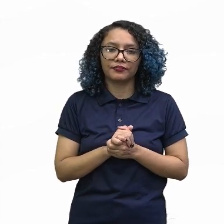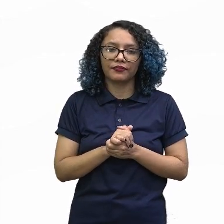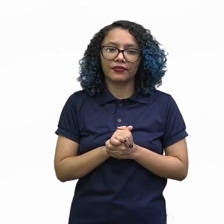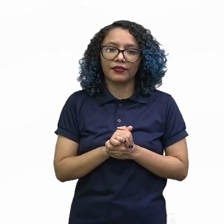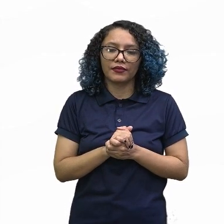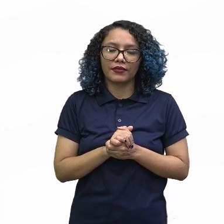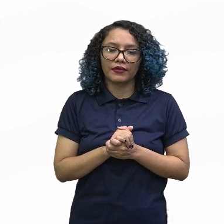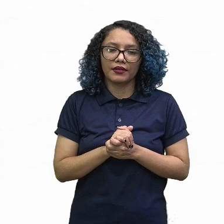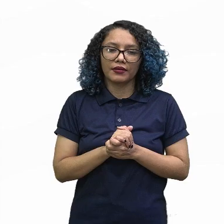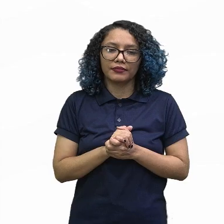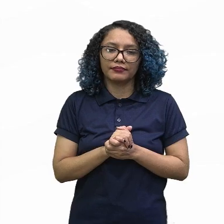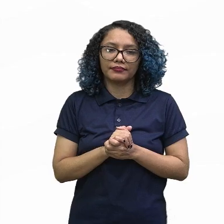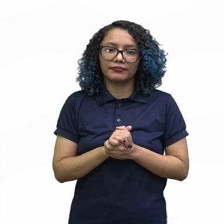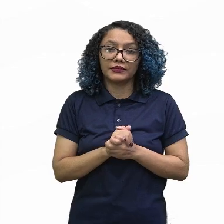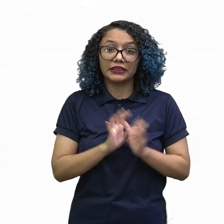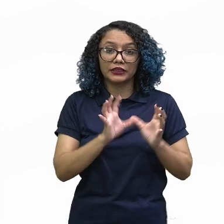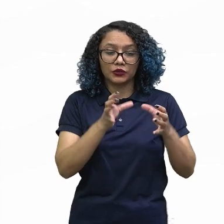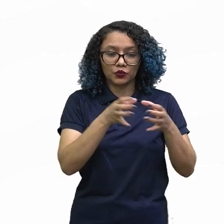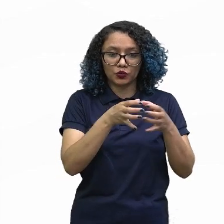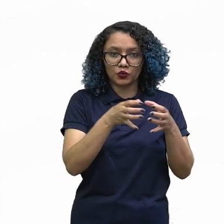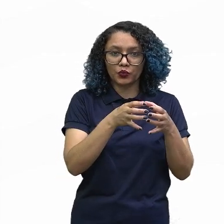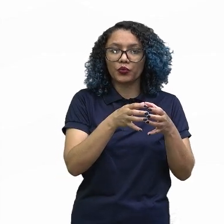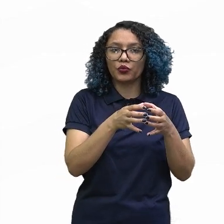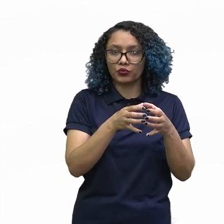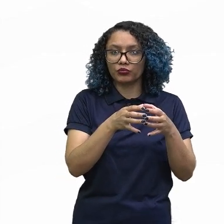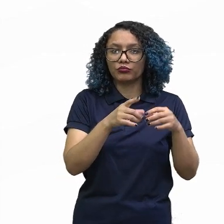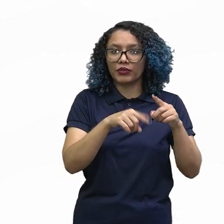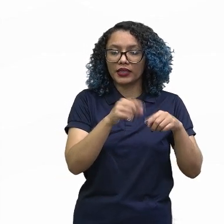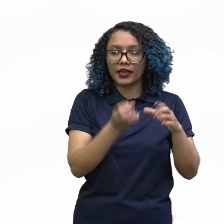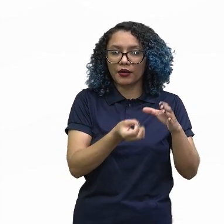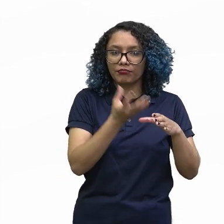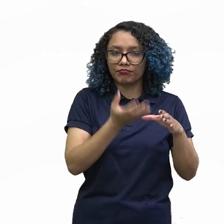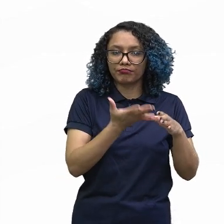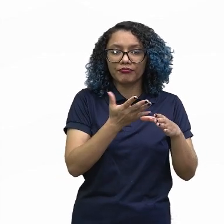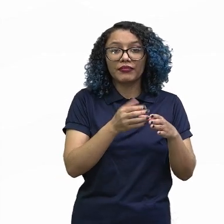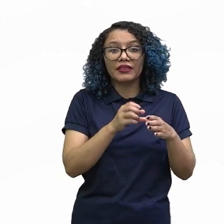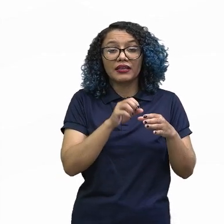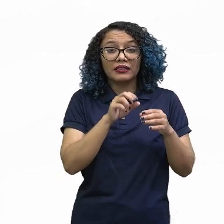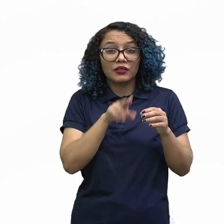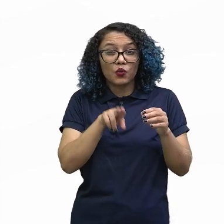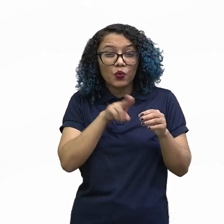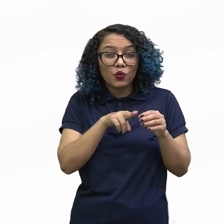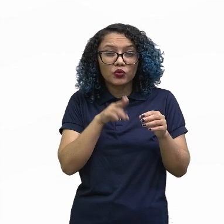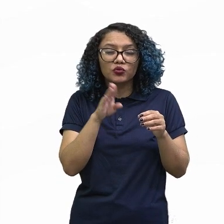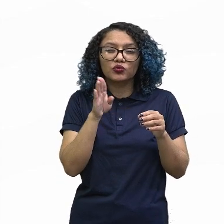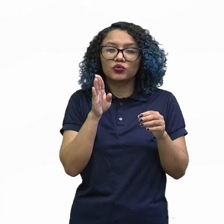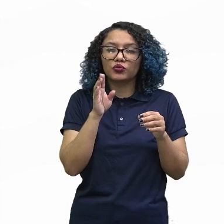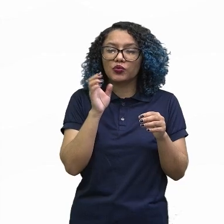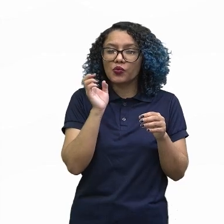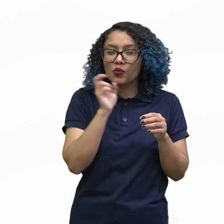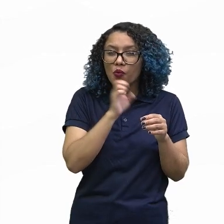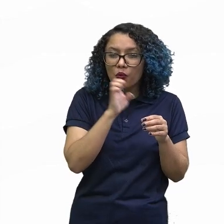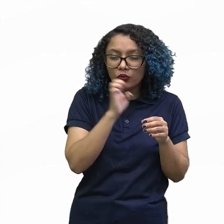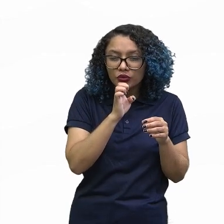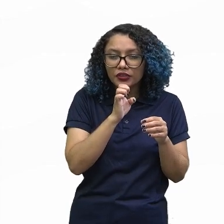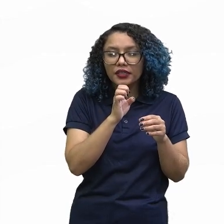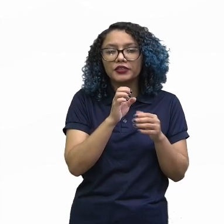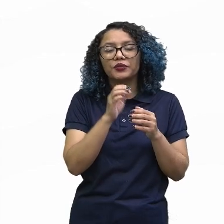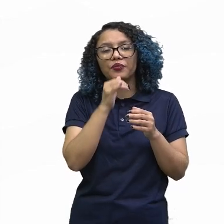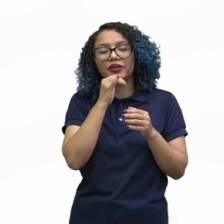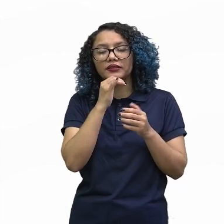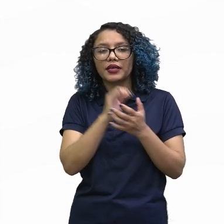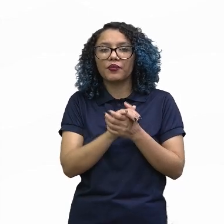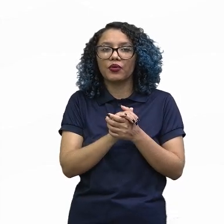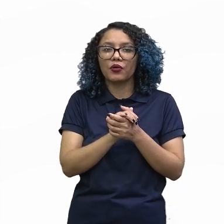de geradores, principalmente na sua utilização emergencial, não existem soluções que